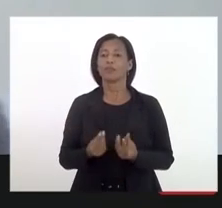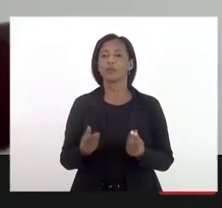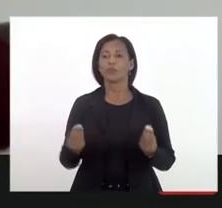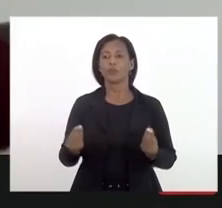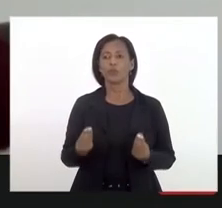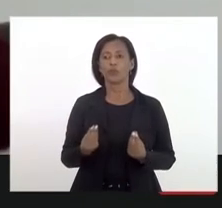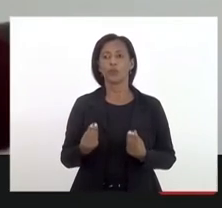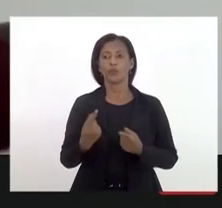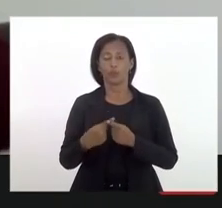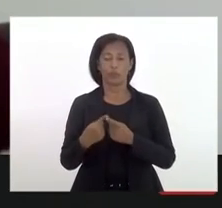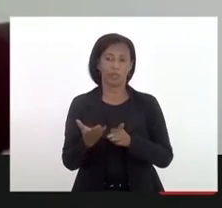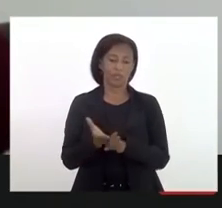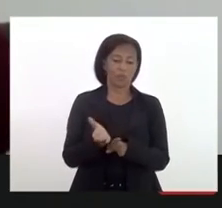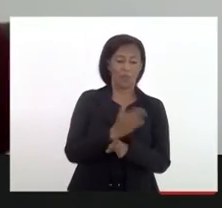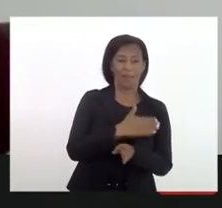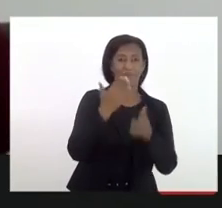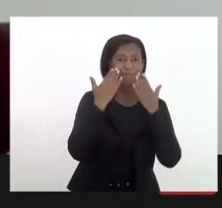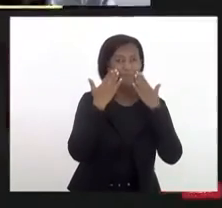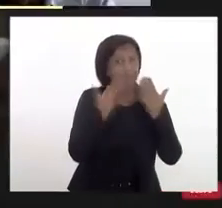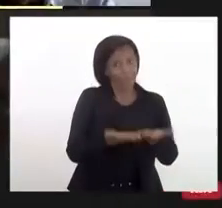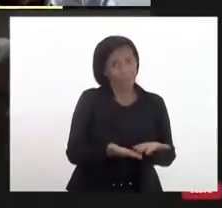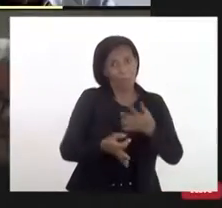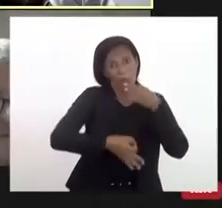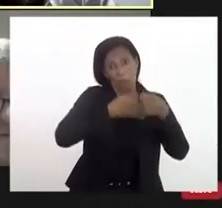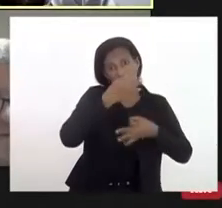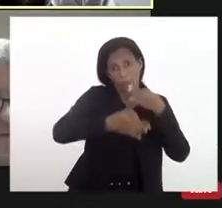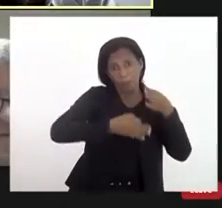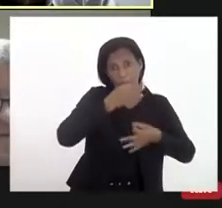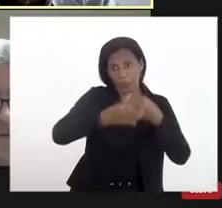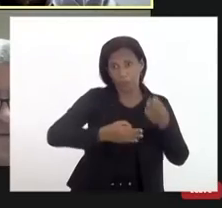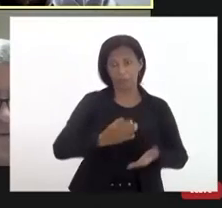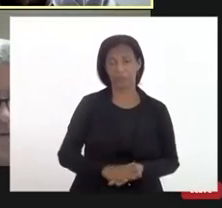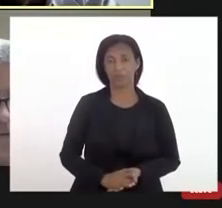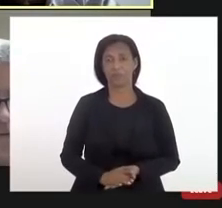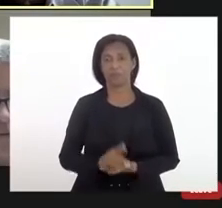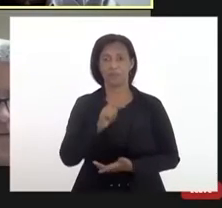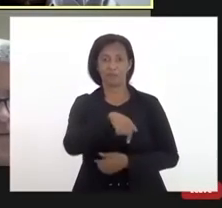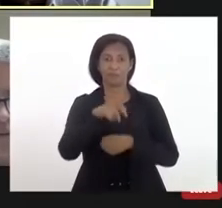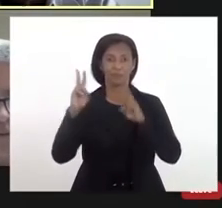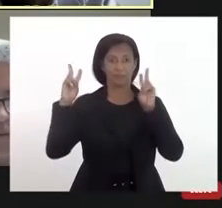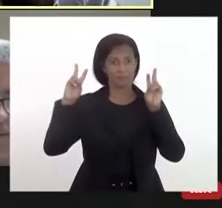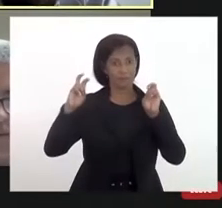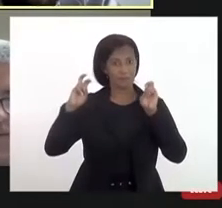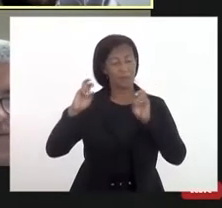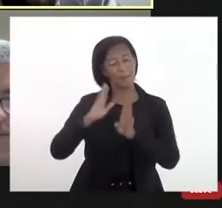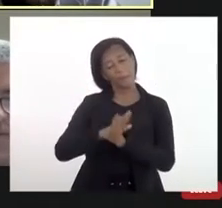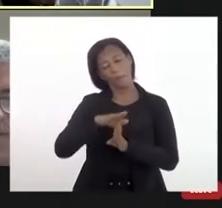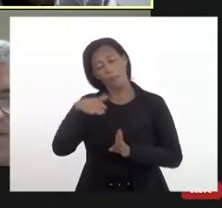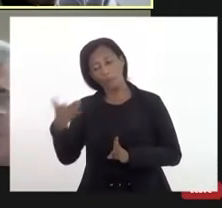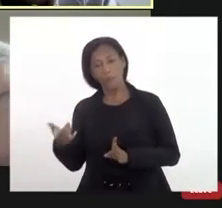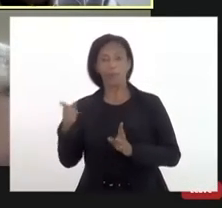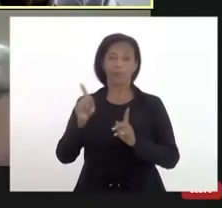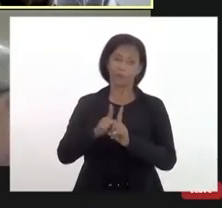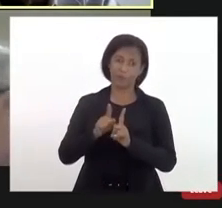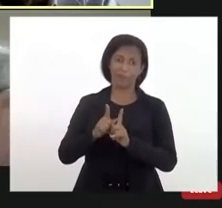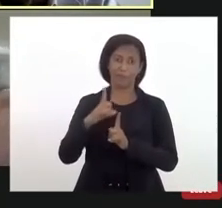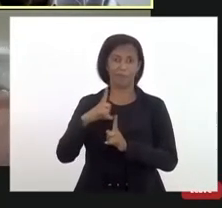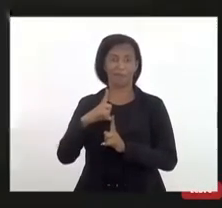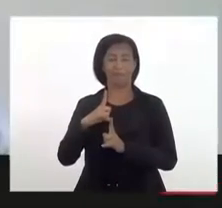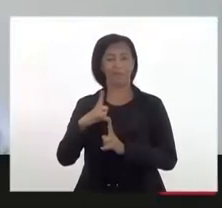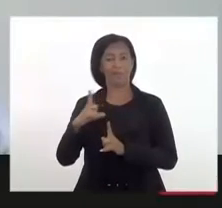porque de um lado eu não posso me expressar muito para dar opiniões sobre essa questão, mas por outro eu acabo